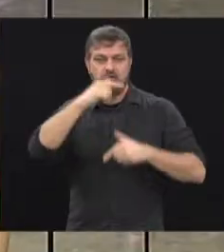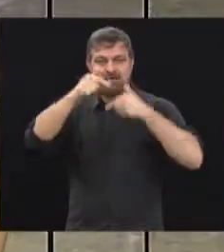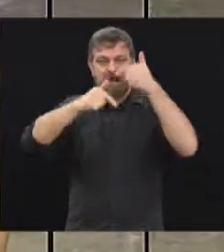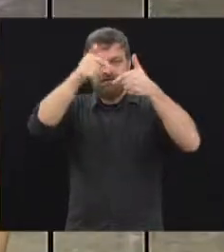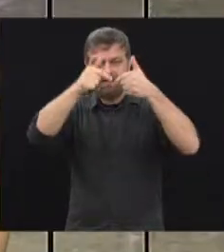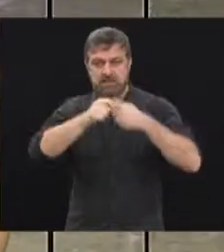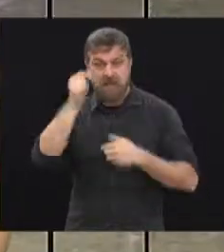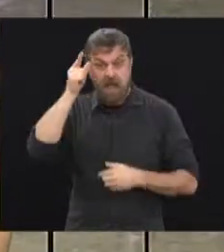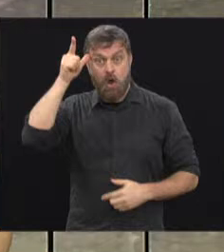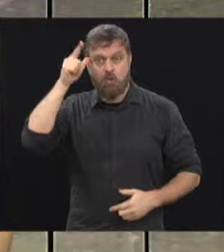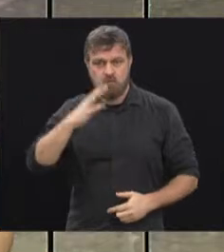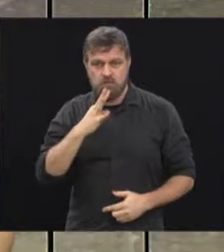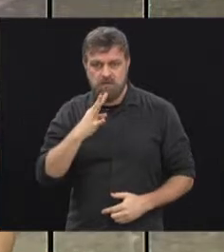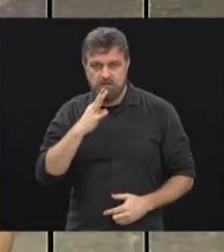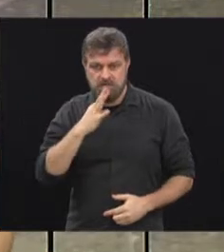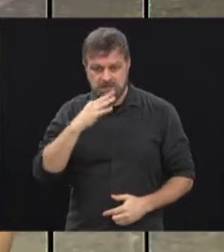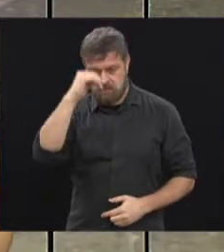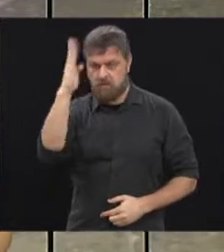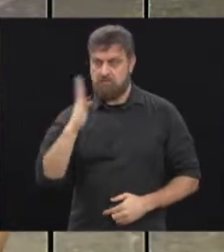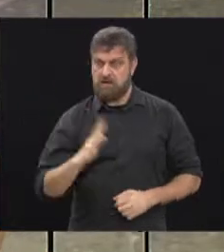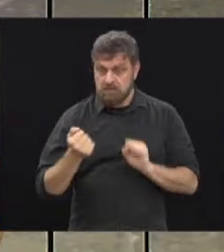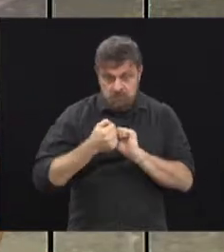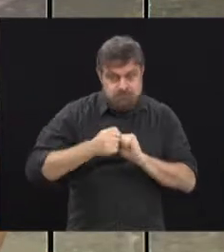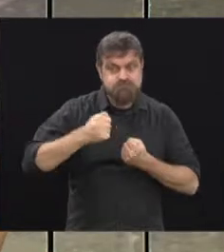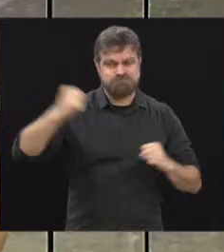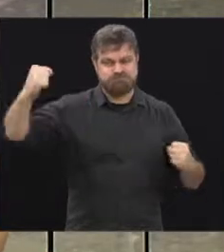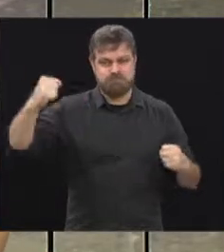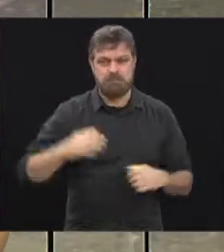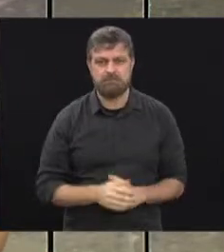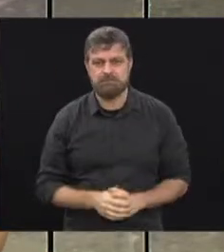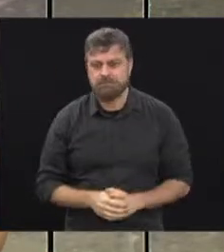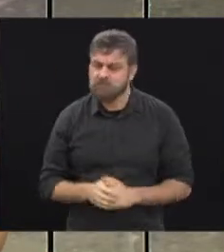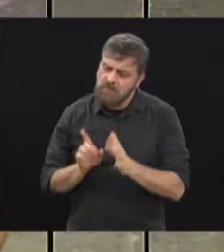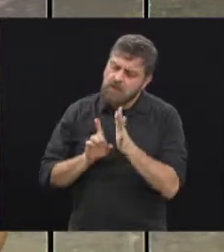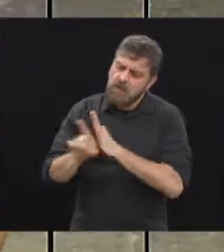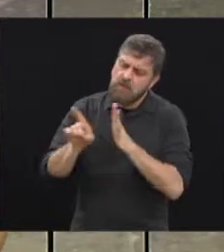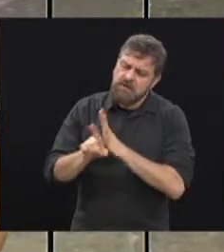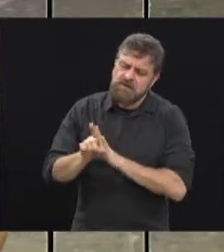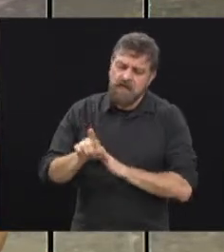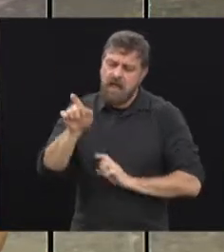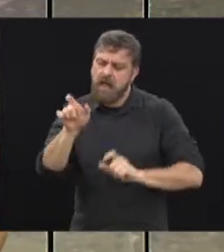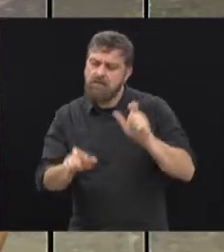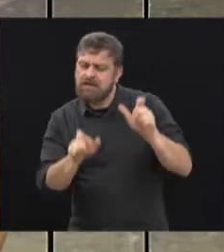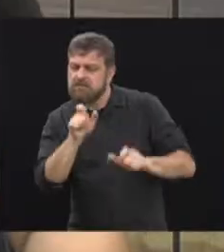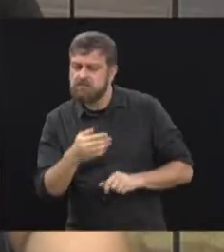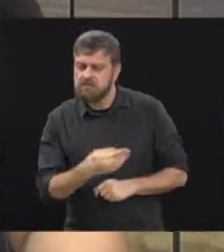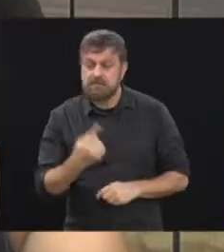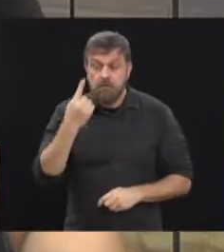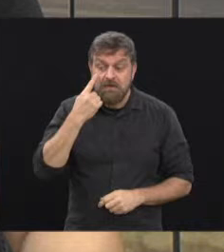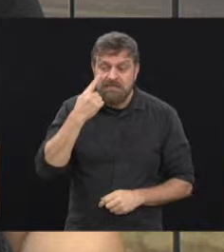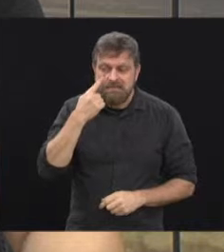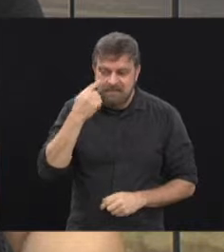diferente dentro do próprio Brasil, que é um país enorme, né? Tati, para o pessoal de casa entender,